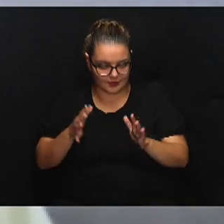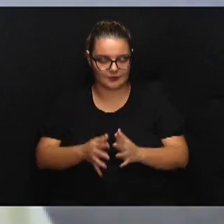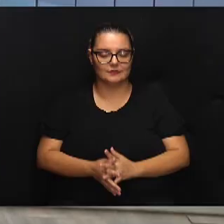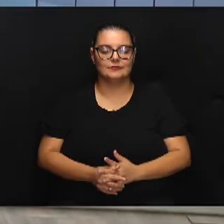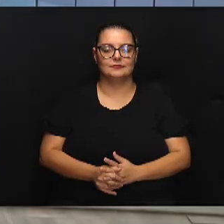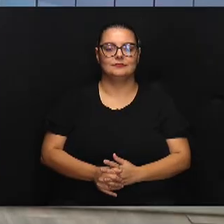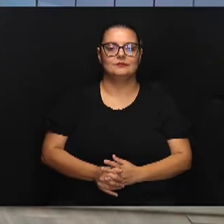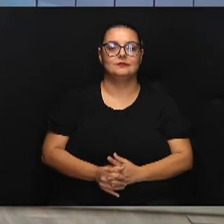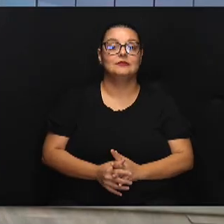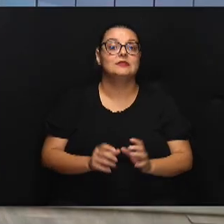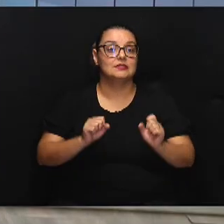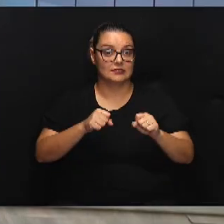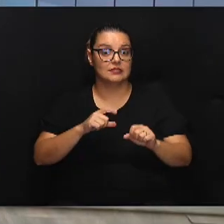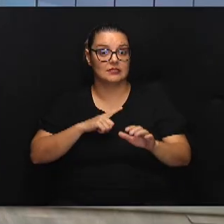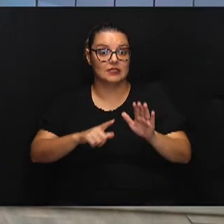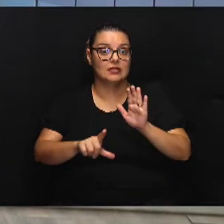né,